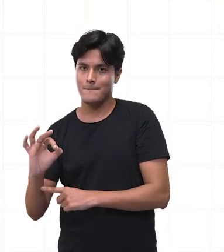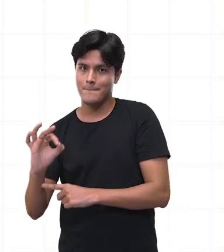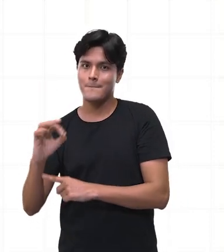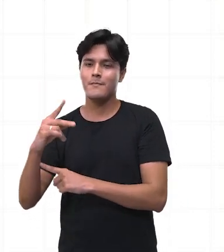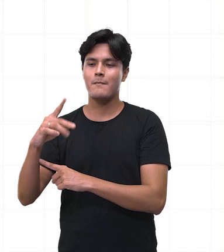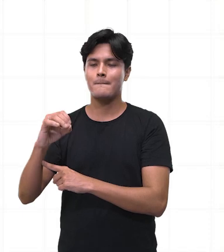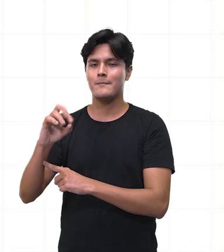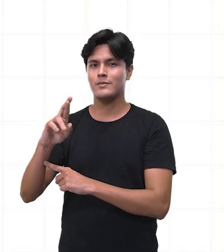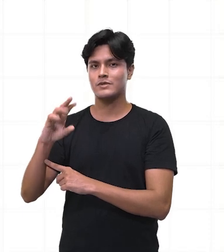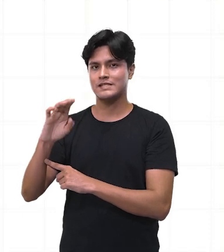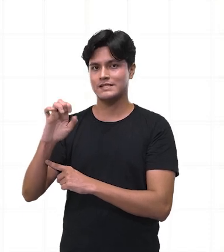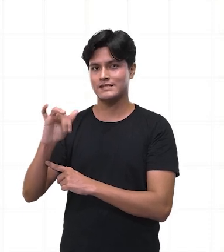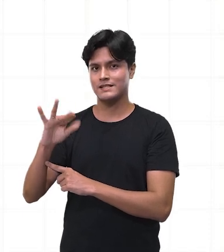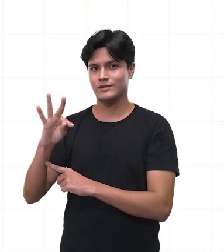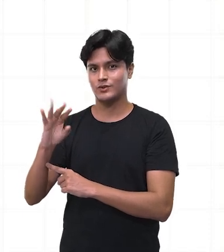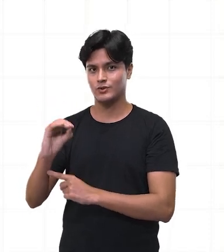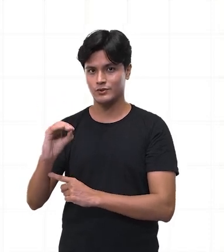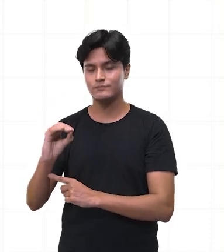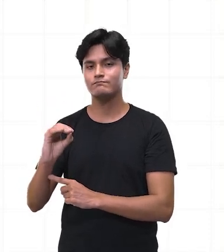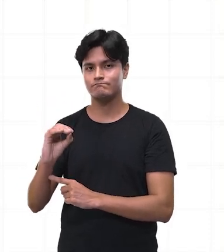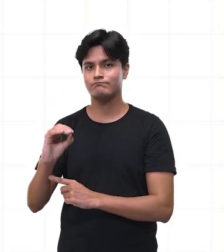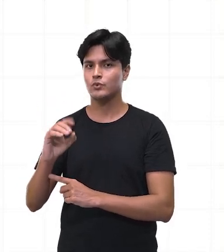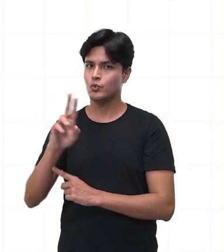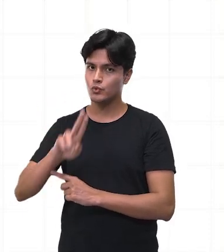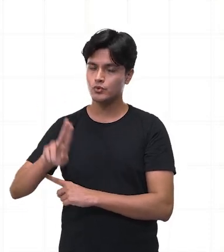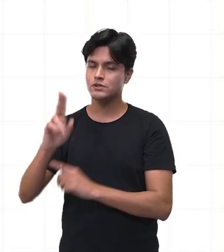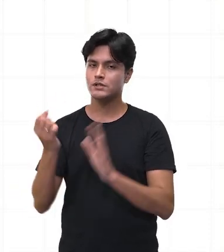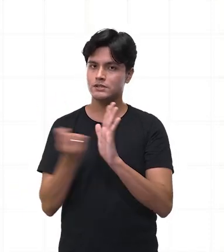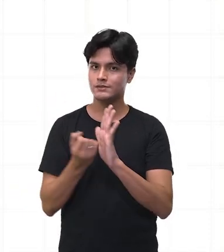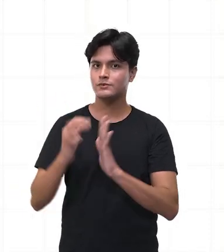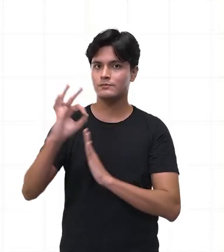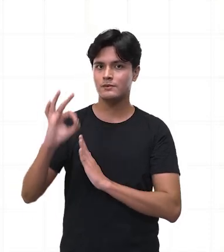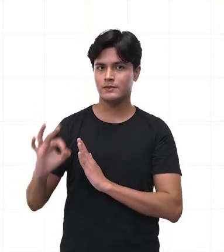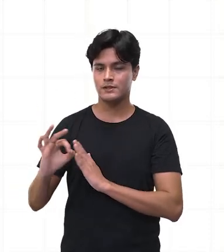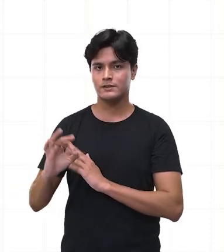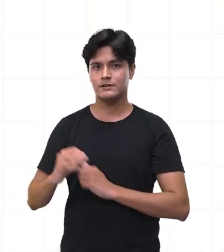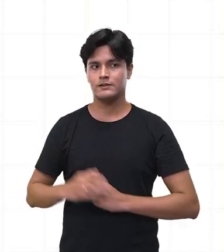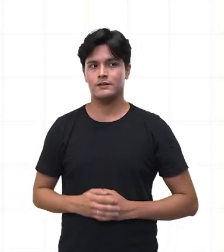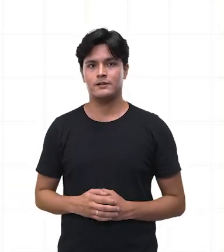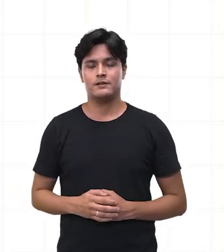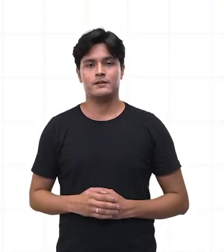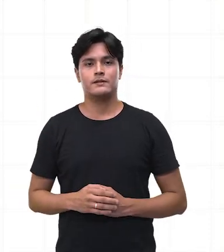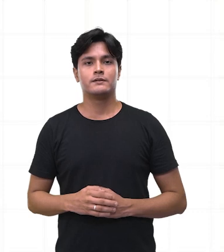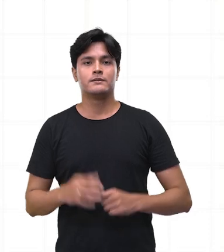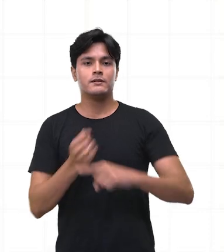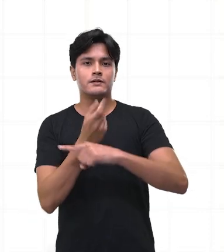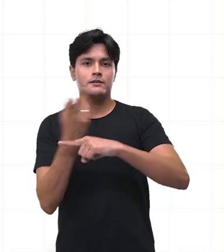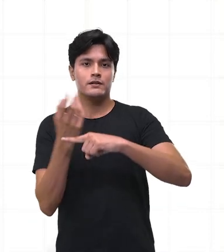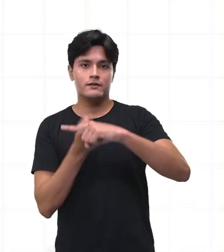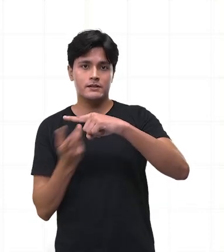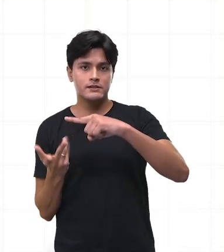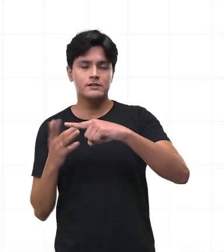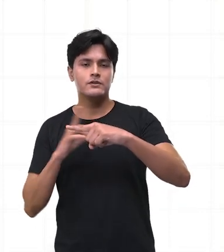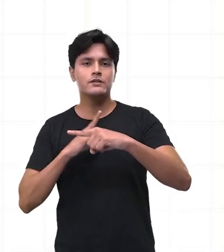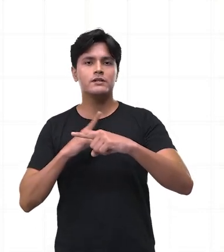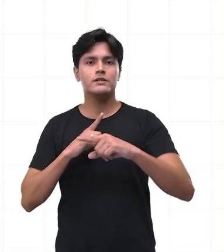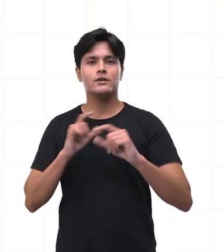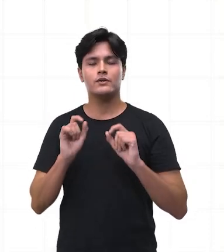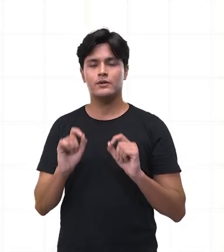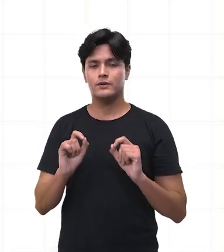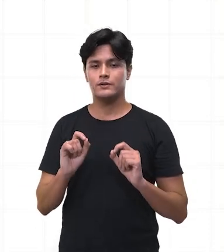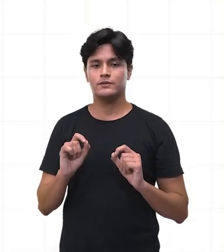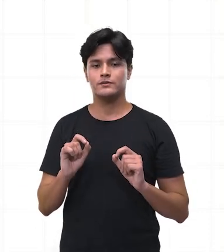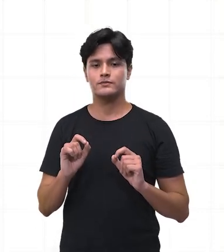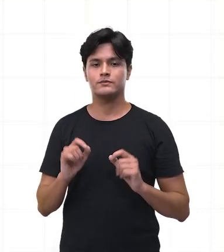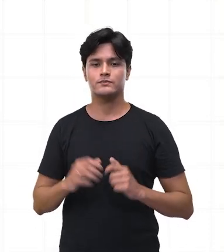com o símbolo, ok? E a fração, né, que nós temos